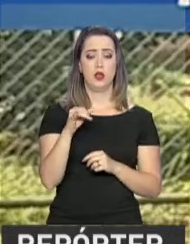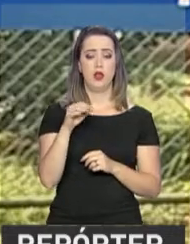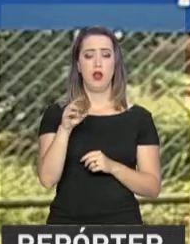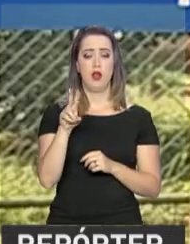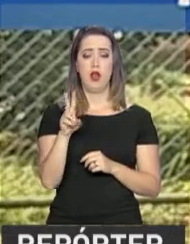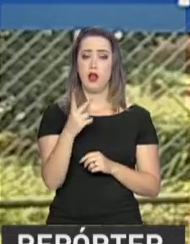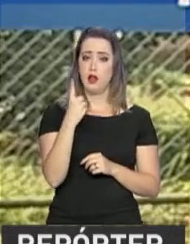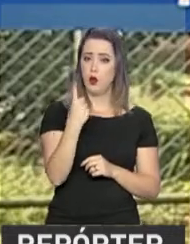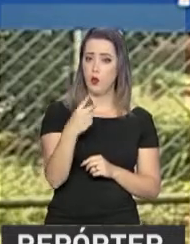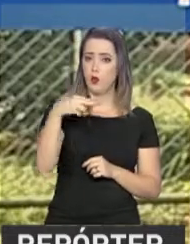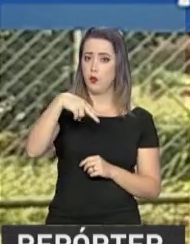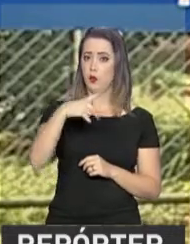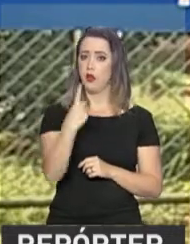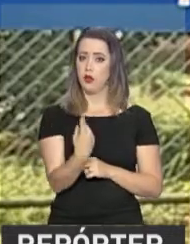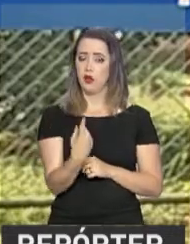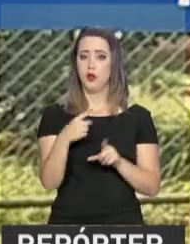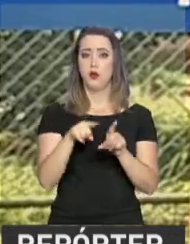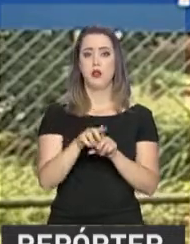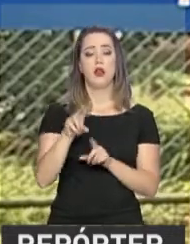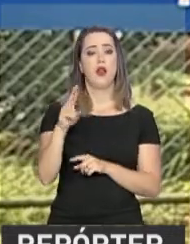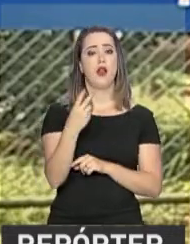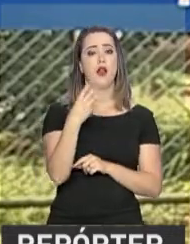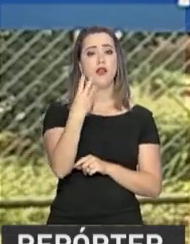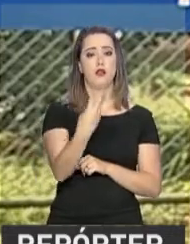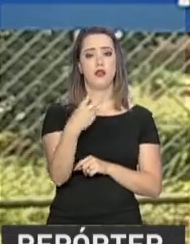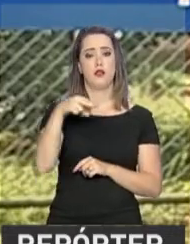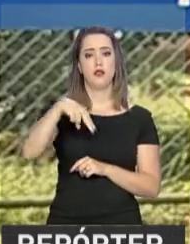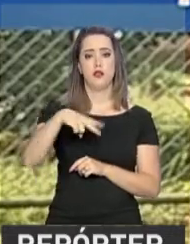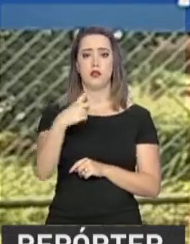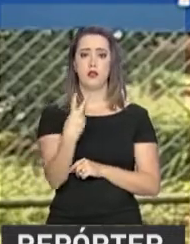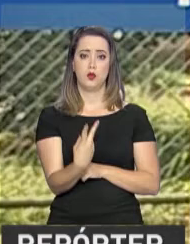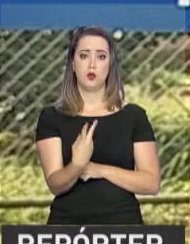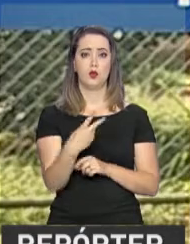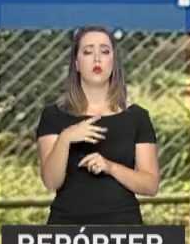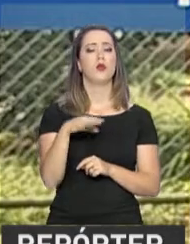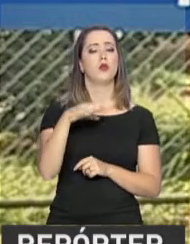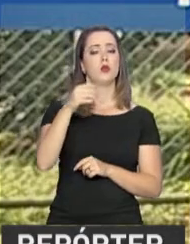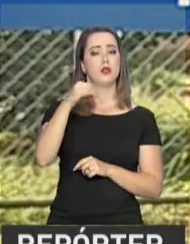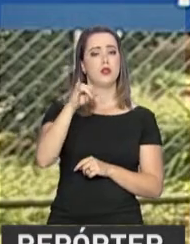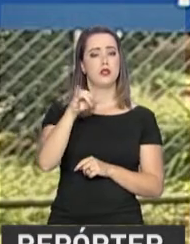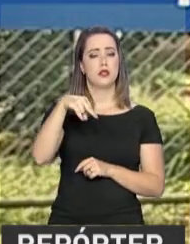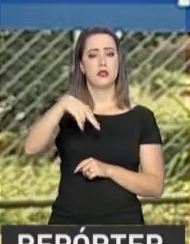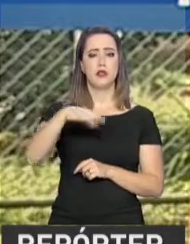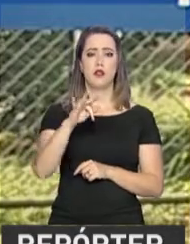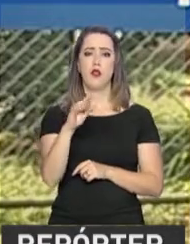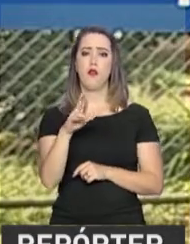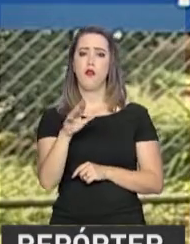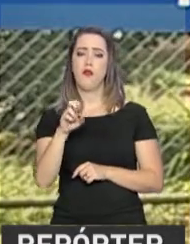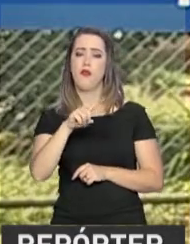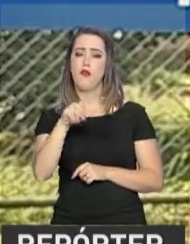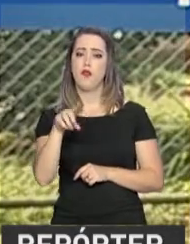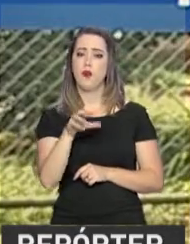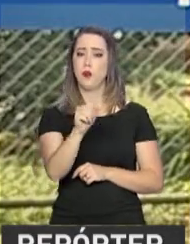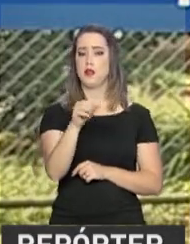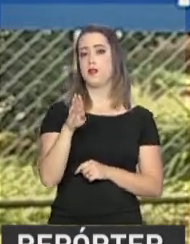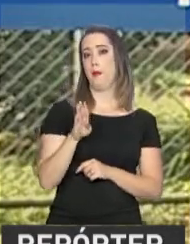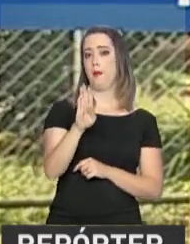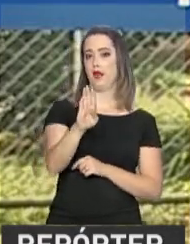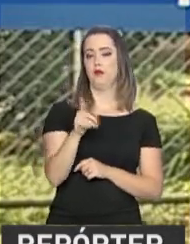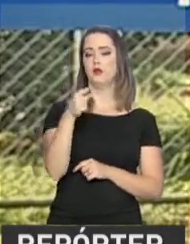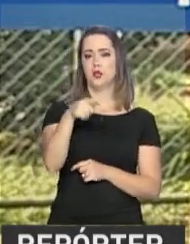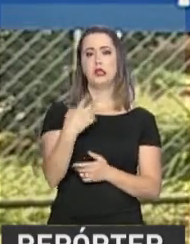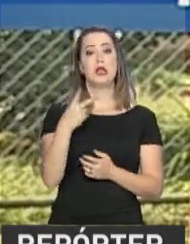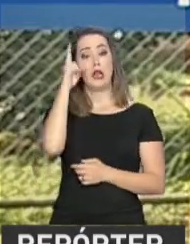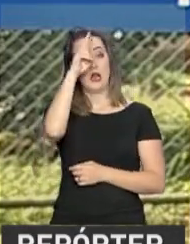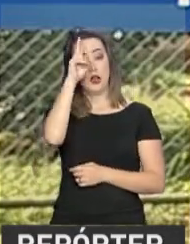h3n2 e influenza b então roberto lembrando mais uma vez aí quem ainda não vacinou